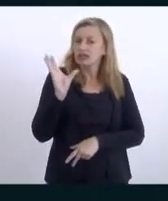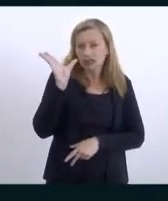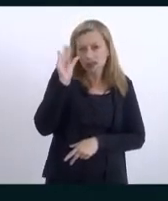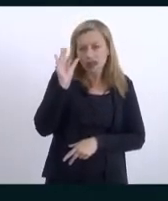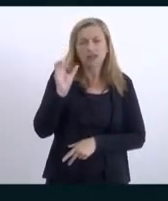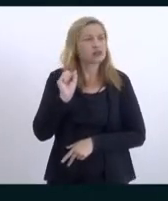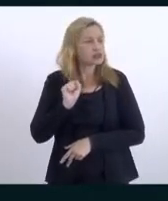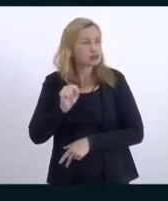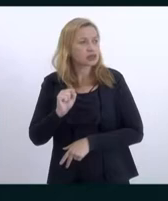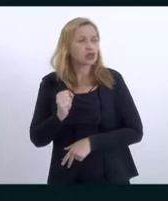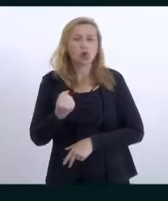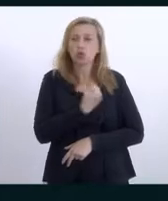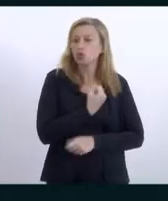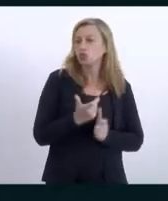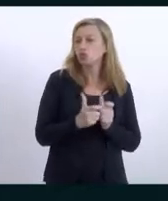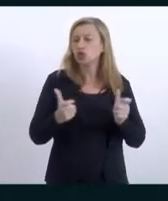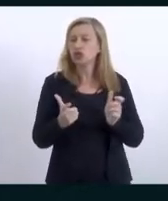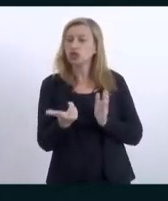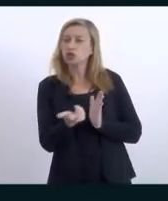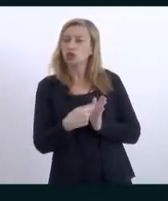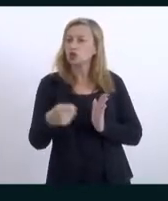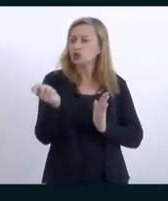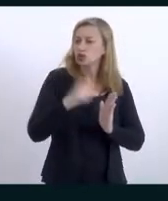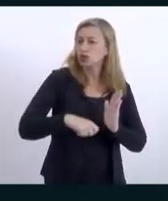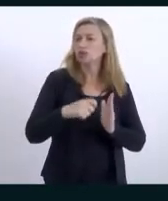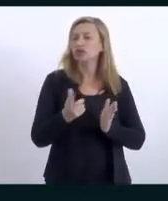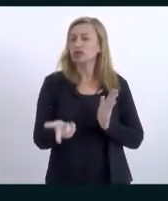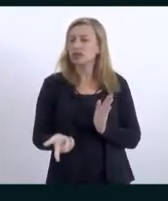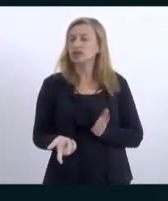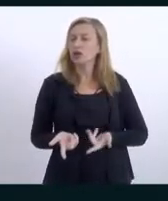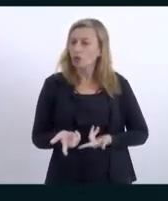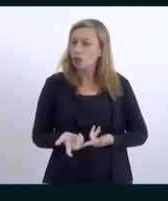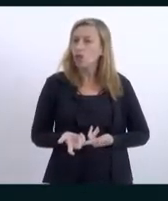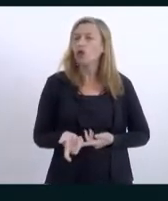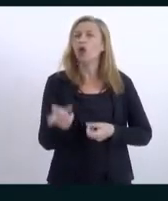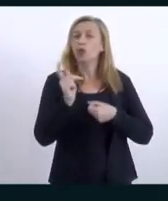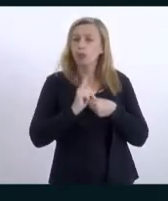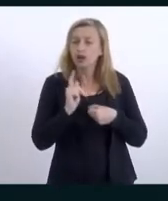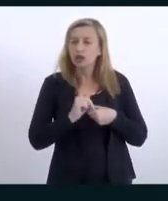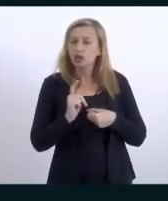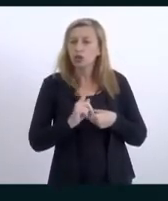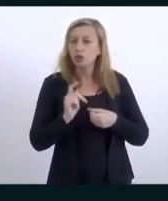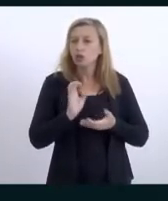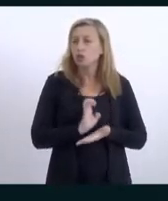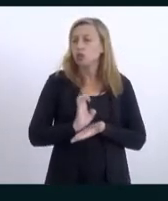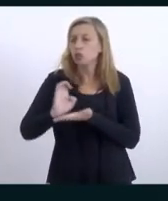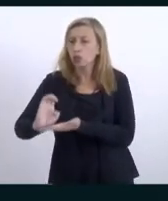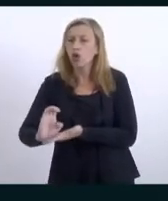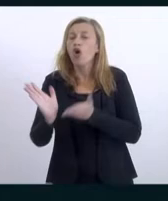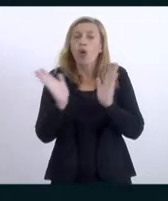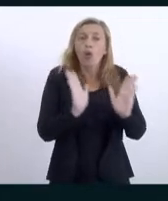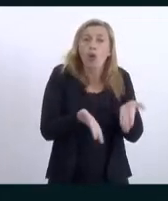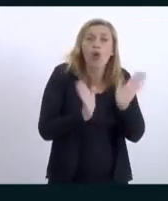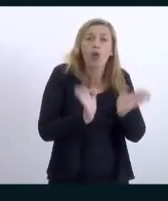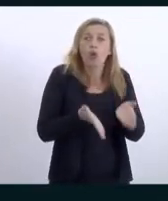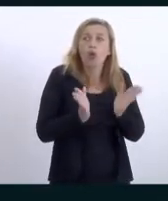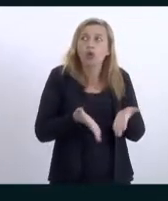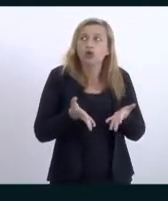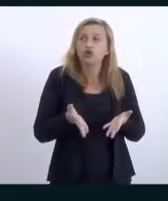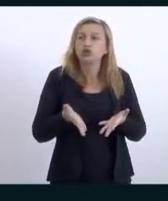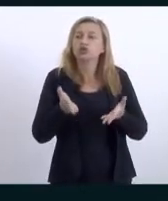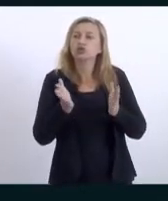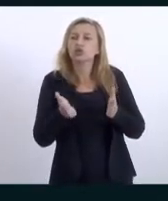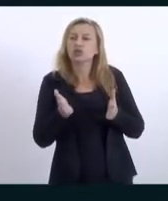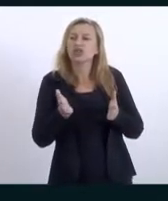interessante, aumentando a tributação do petróleo exportado. Hoje, com esse